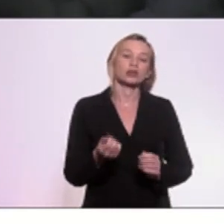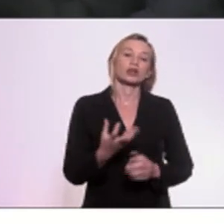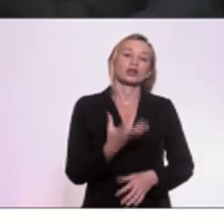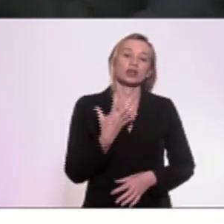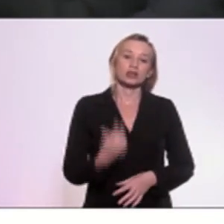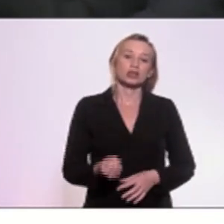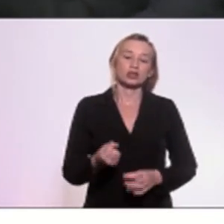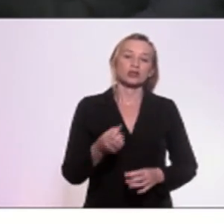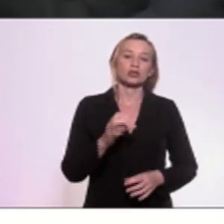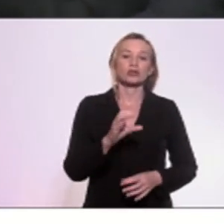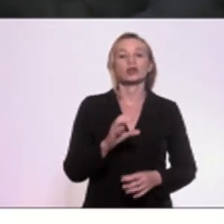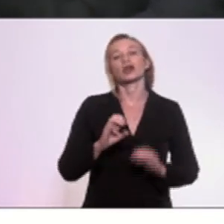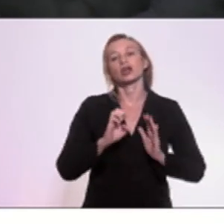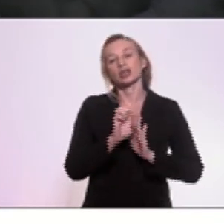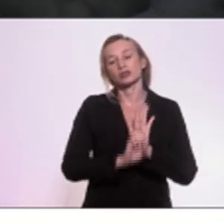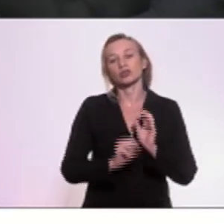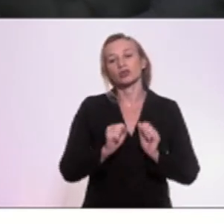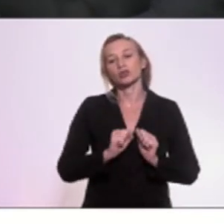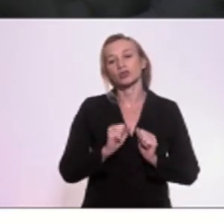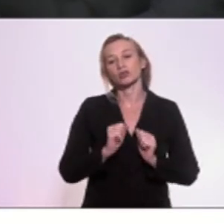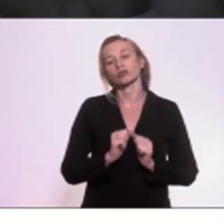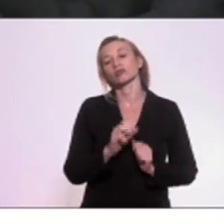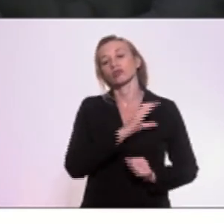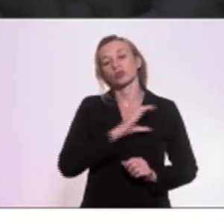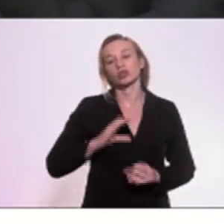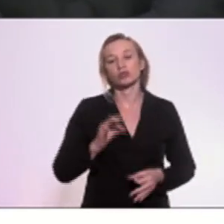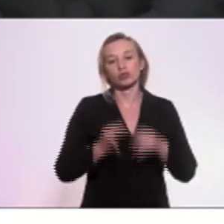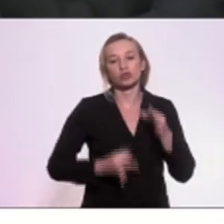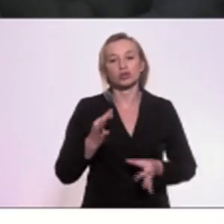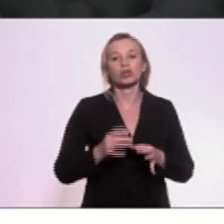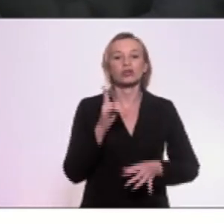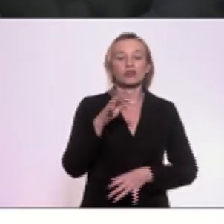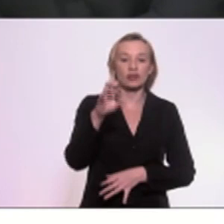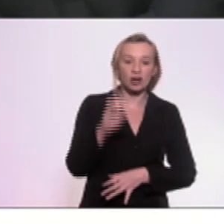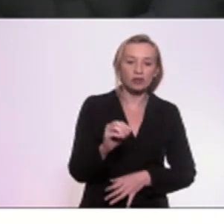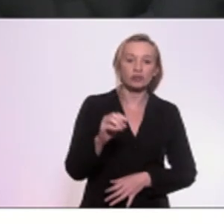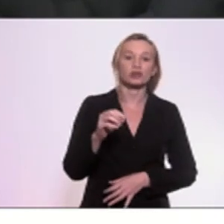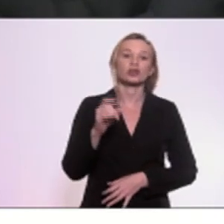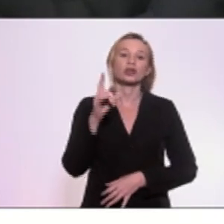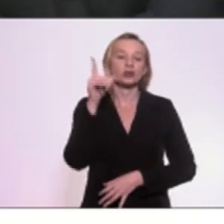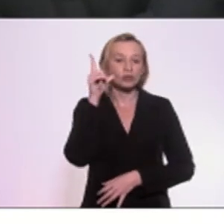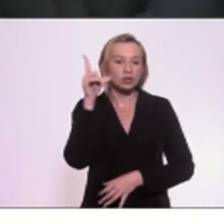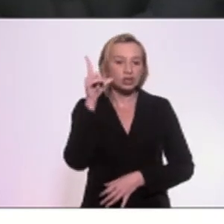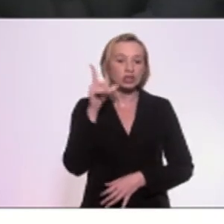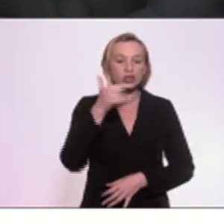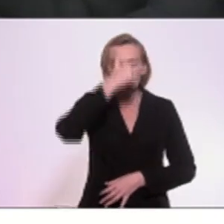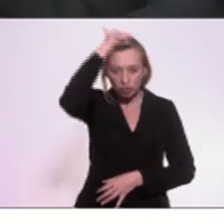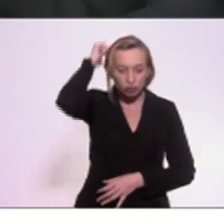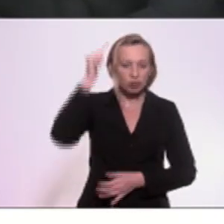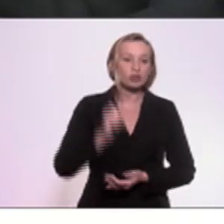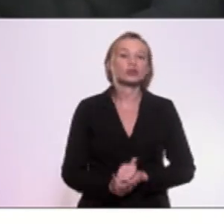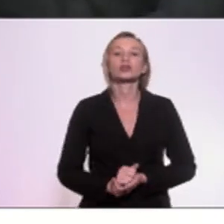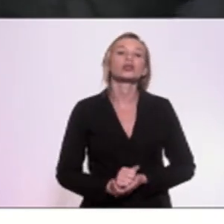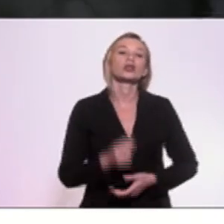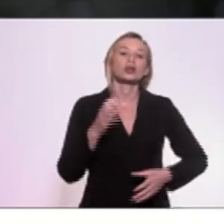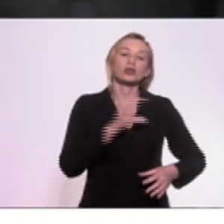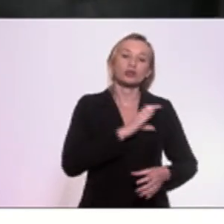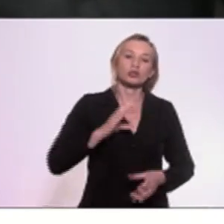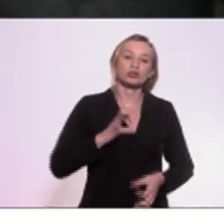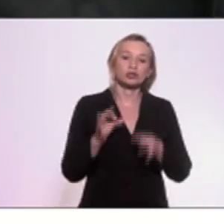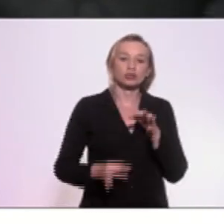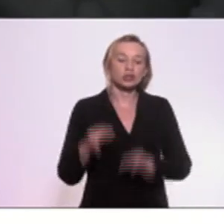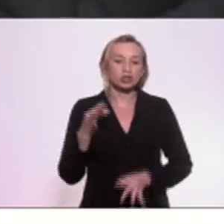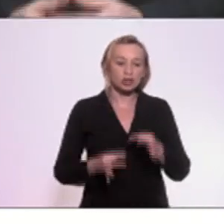Comissão de Constituição e Justiça. Relatores, deputado Carlos Mink, Flávio Serafim, Lucinho e Luiz Paulo. Pendente de pareceres das Comissões de Constituição e Justiça, de